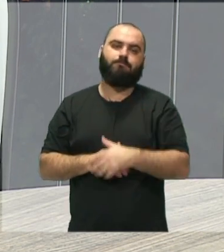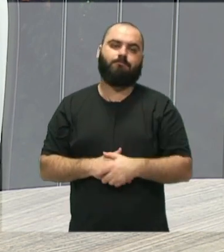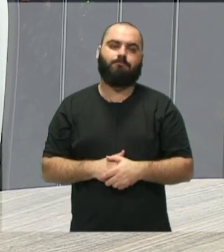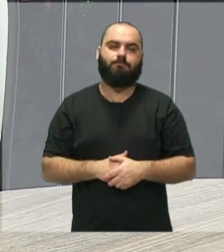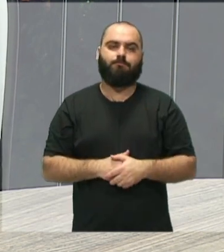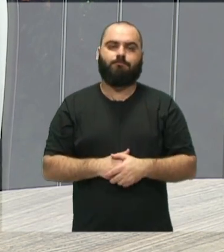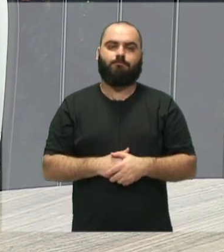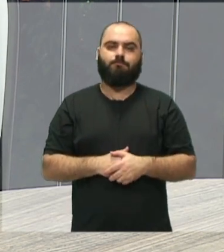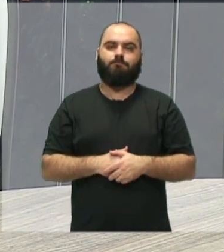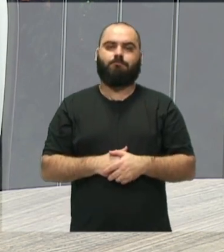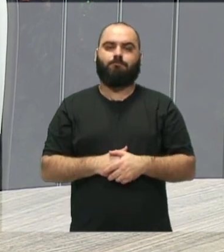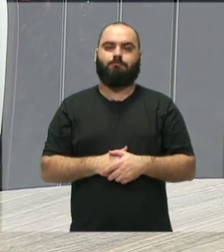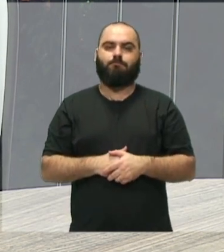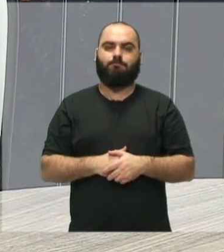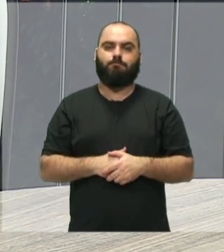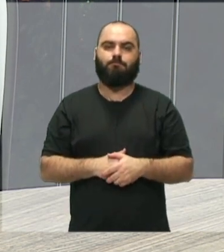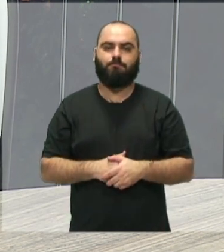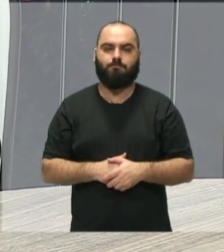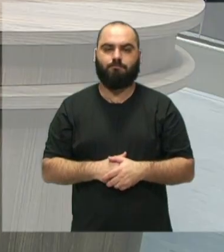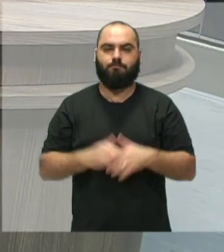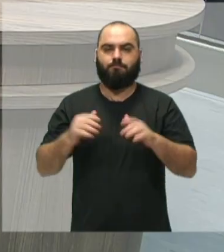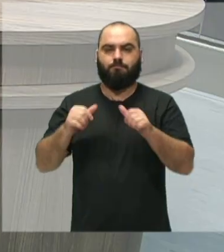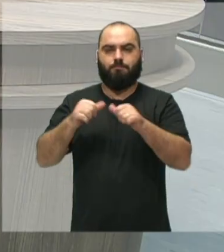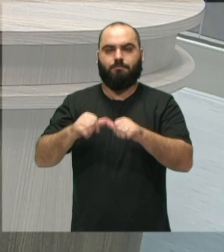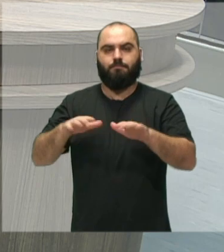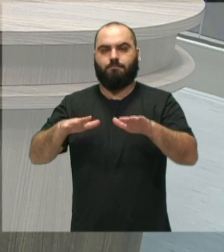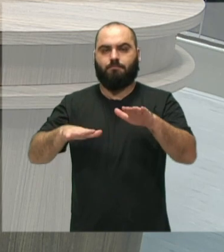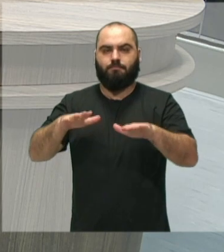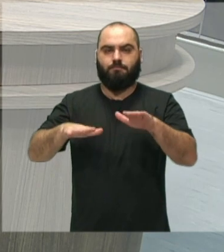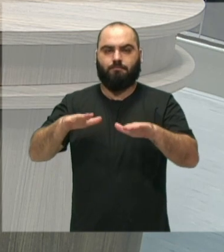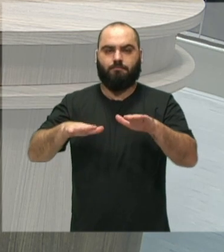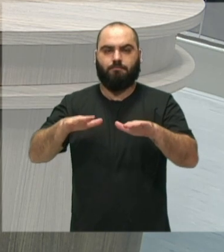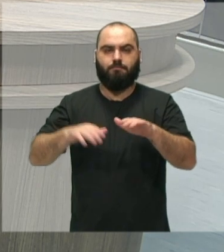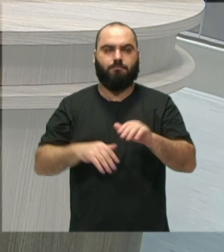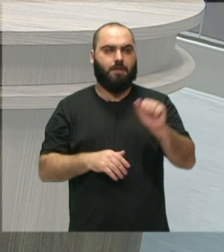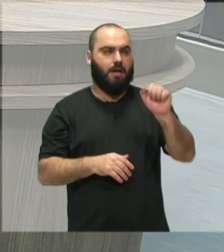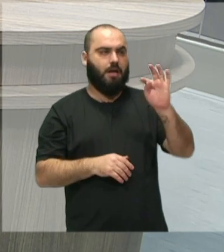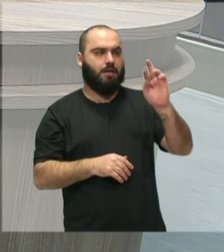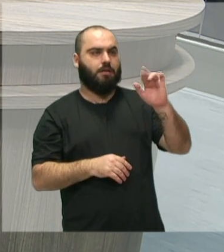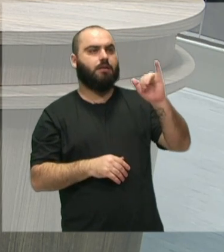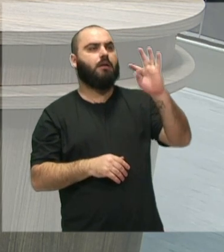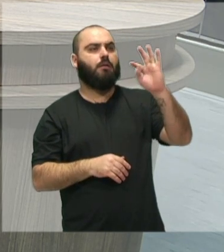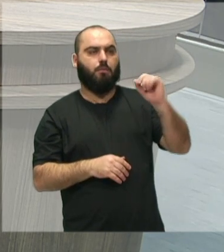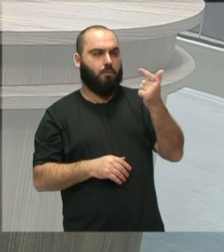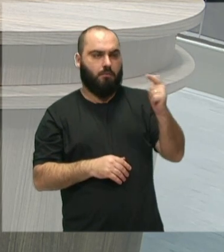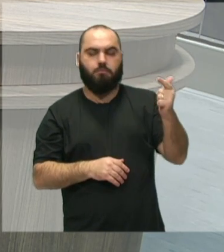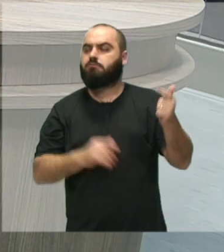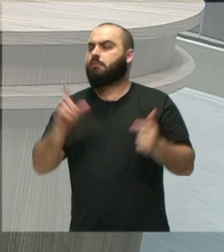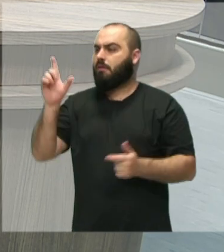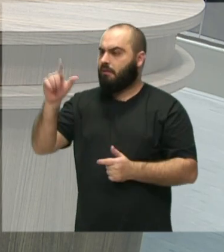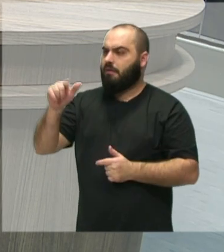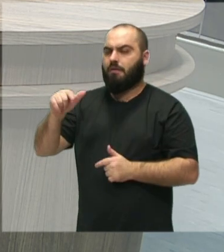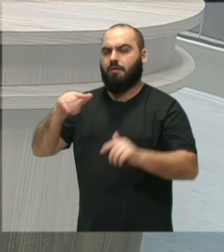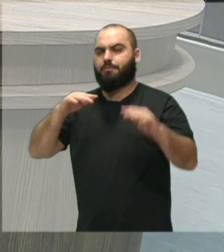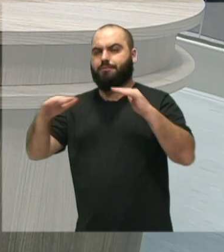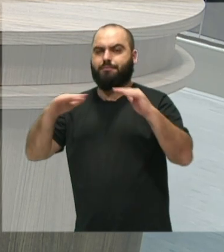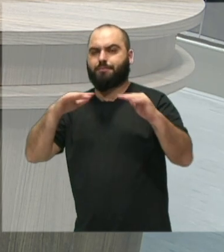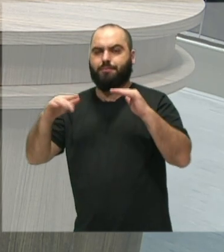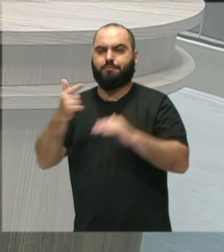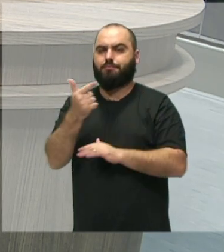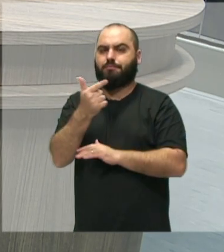dizer, de ficar assim, a balança, esqueci o nome. Atrito? De atrito e de ter essa